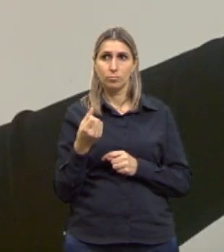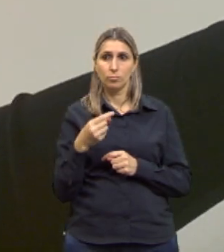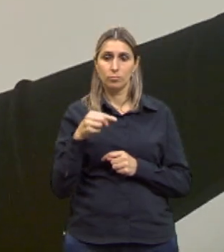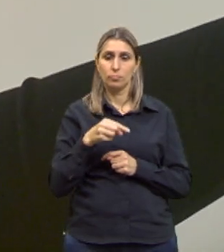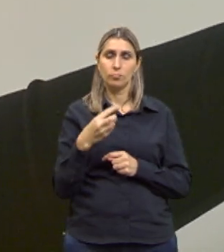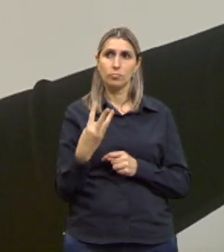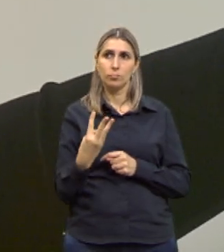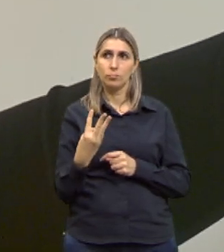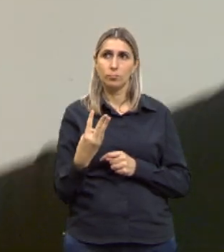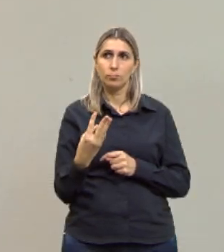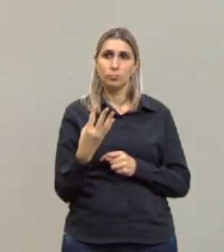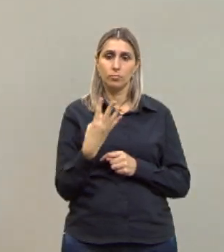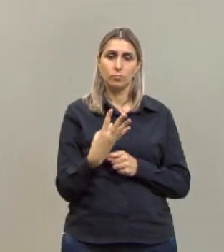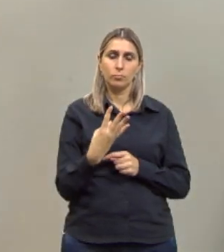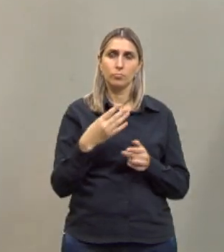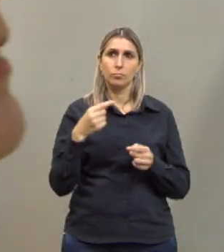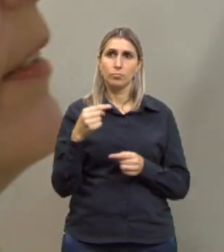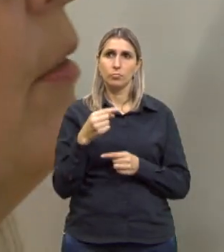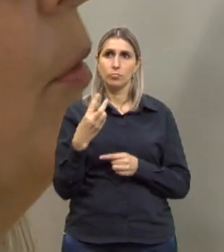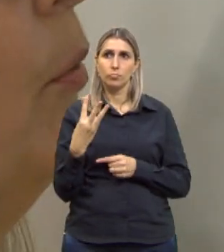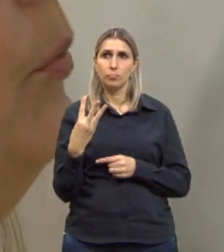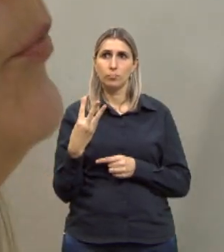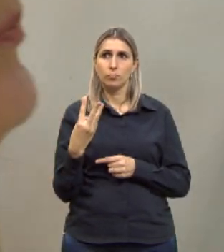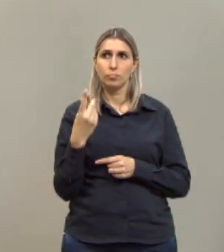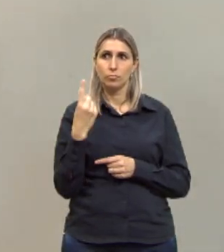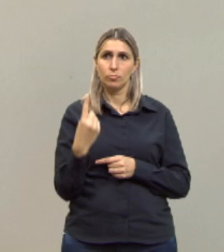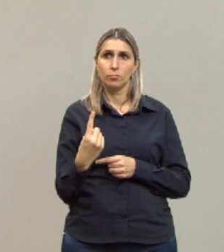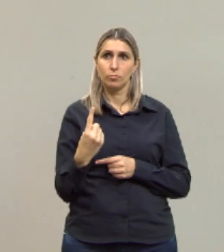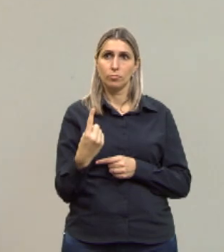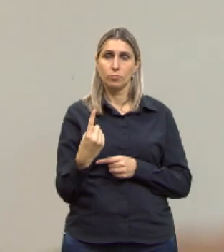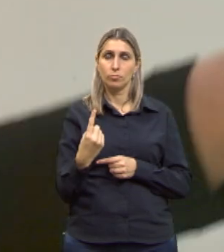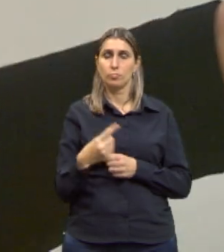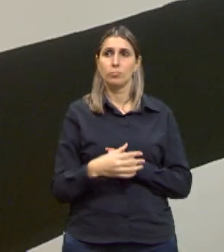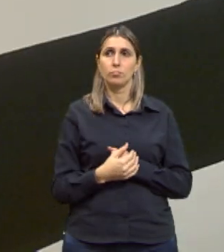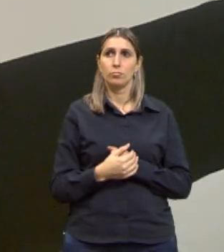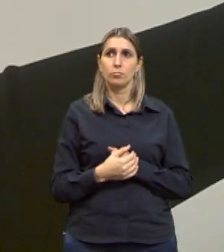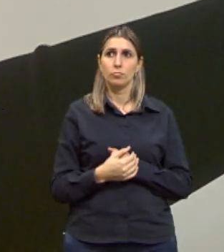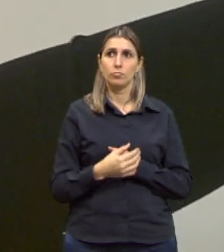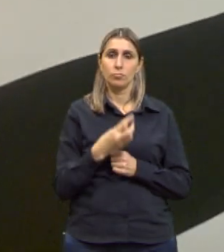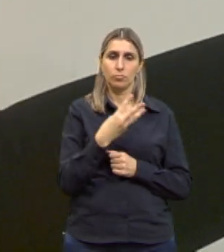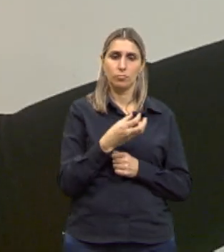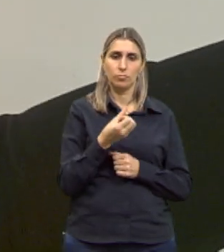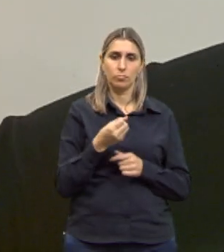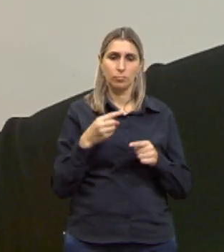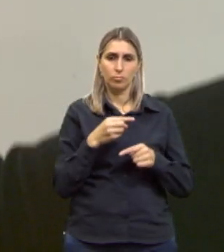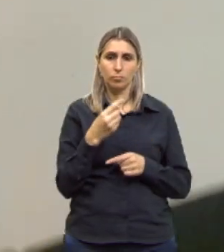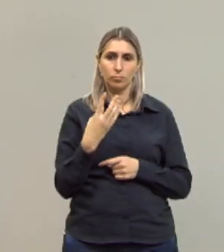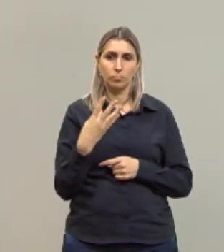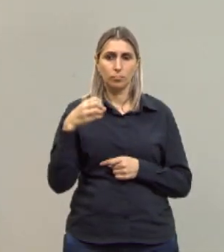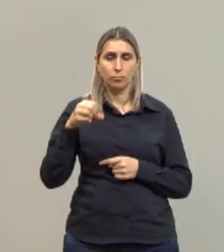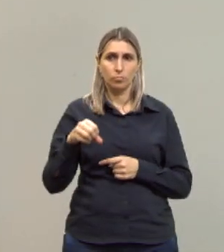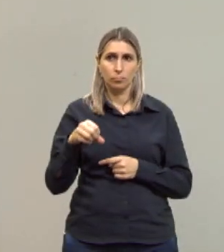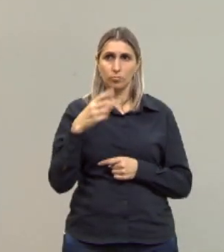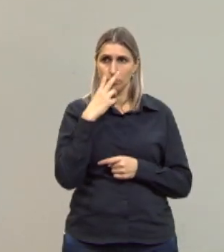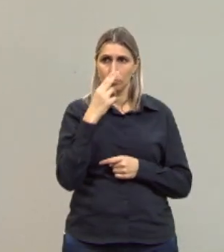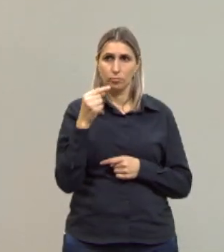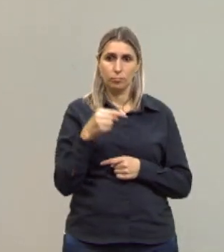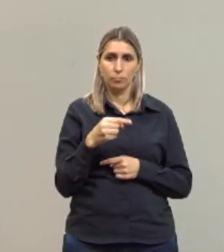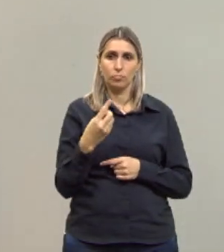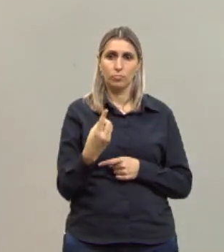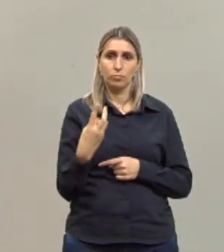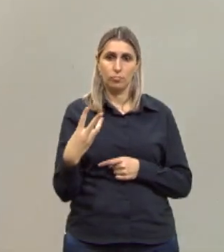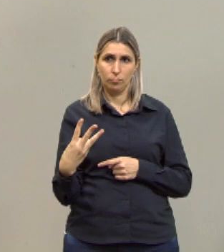3. 4 menos 3, 1. Ou seja, 36 menos 49